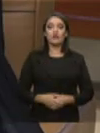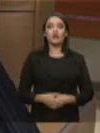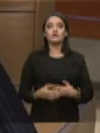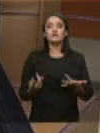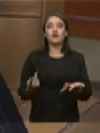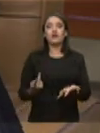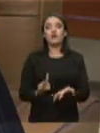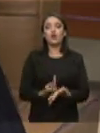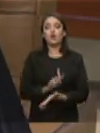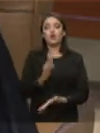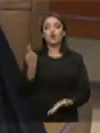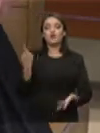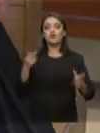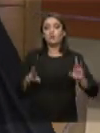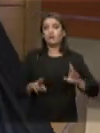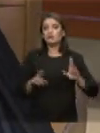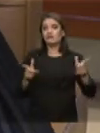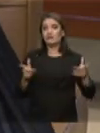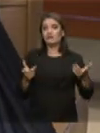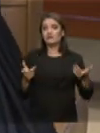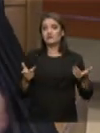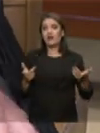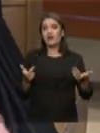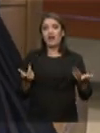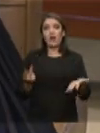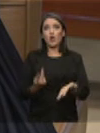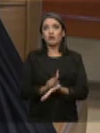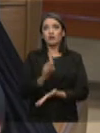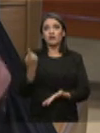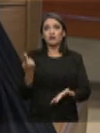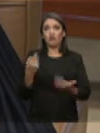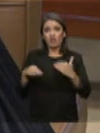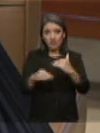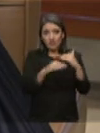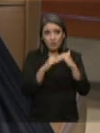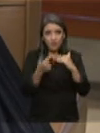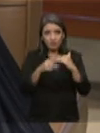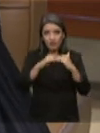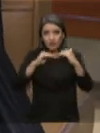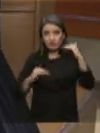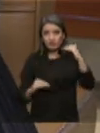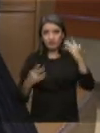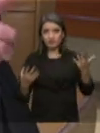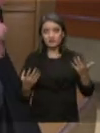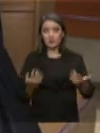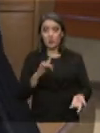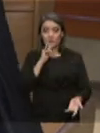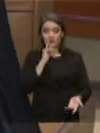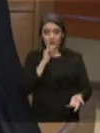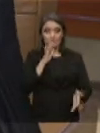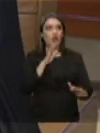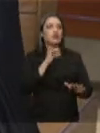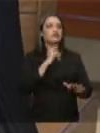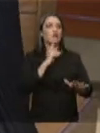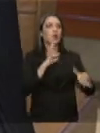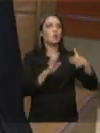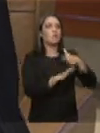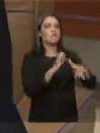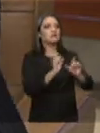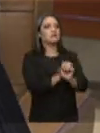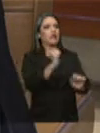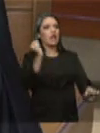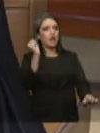assimetria, uma desigualdade brutal. Veja, num dos casos, nós temos uma grande empresa nacional